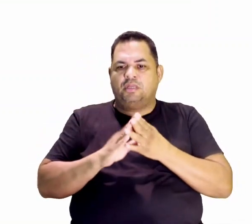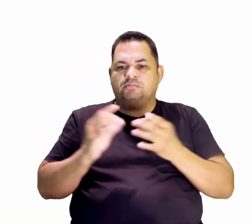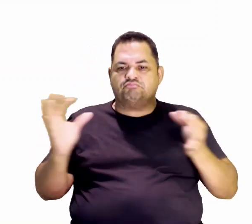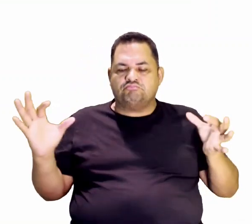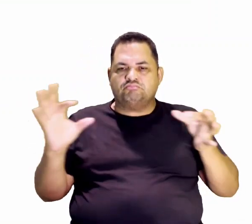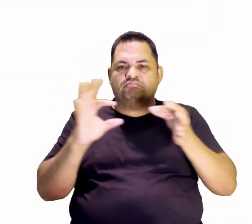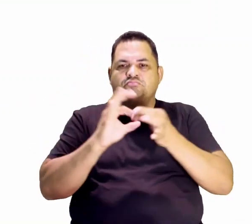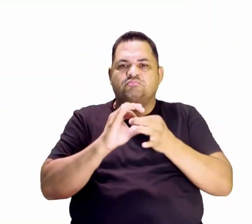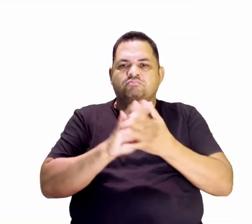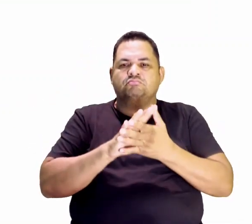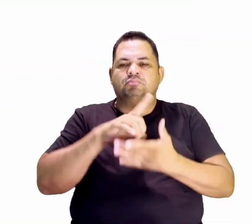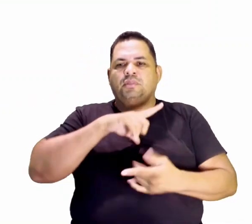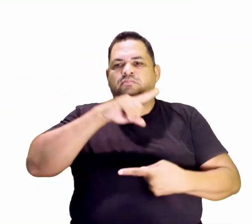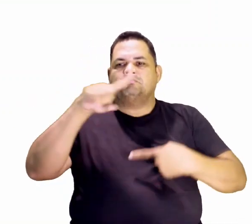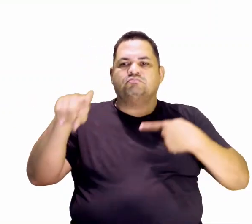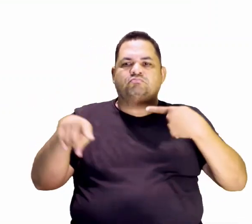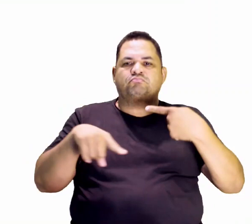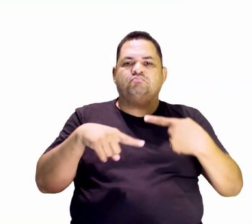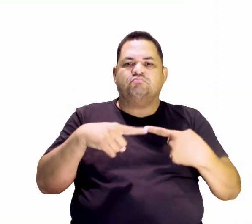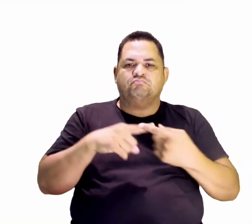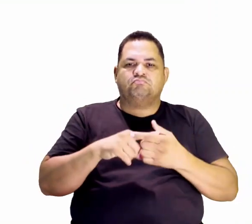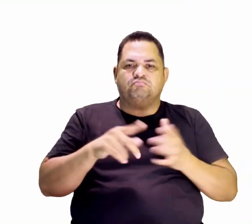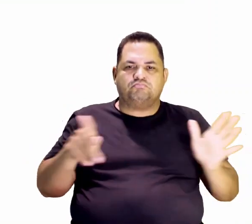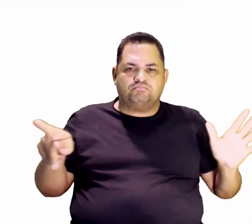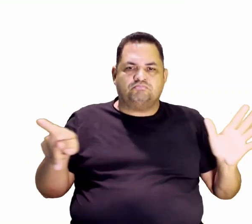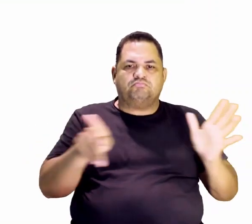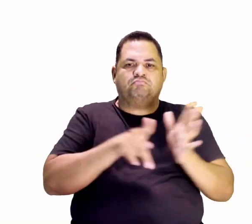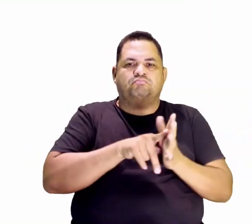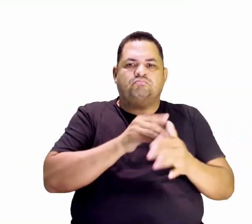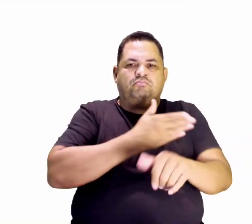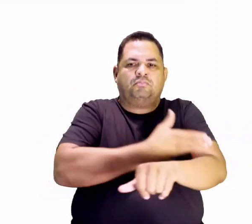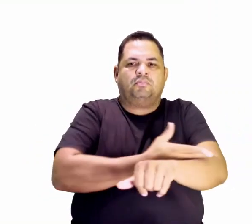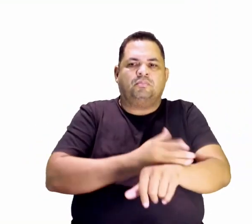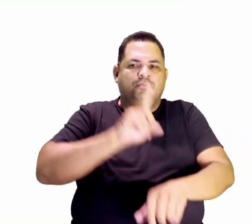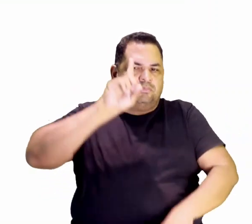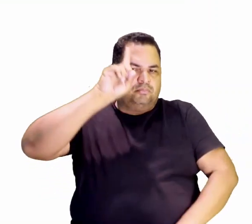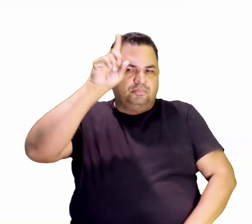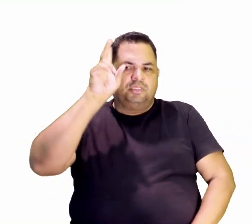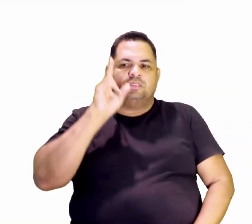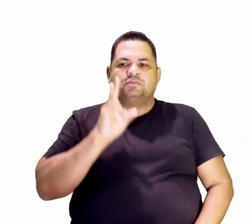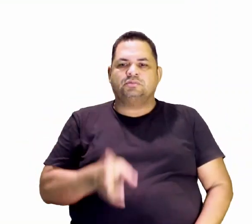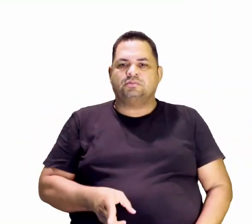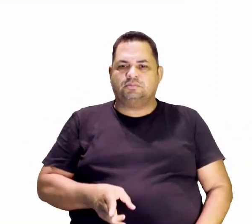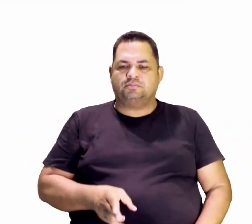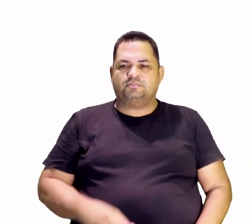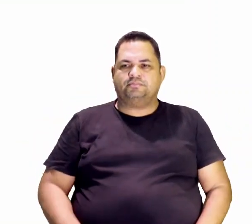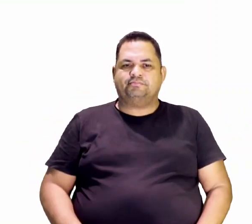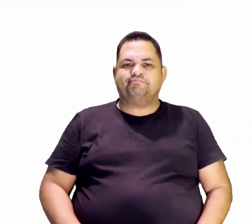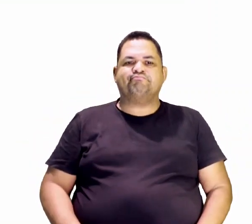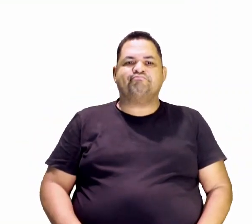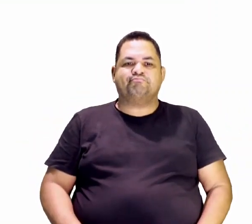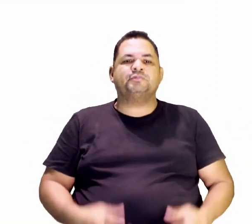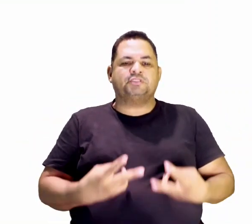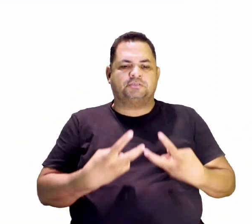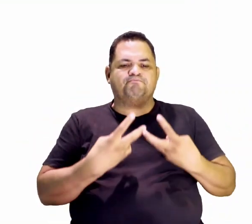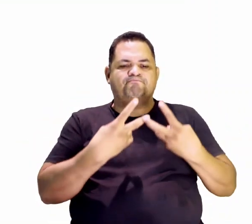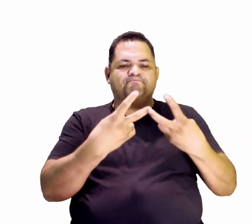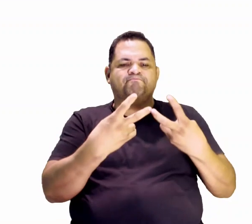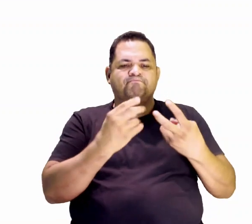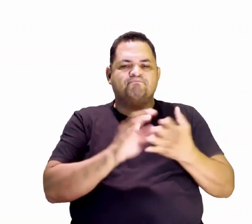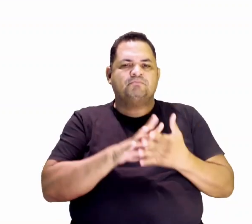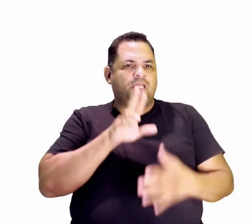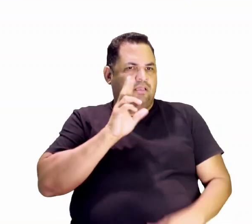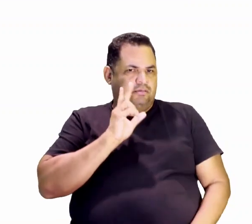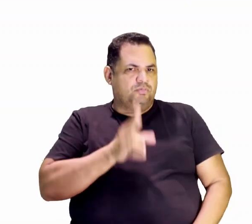em interesses em comum, hábitos, ideias similares. Você se identifica com essas